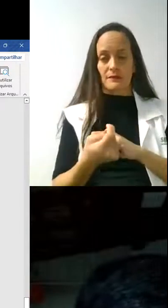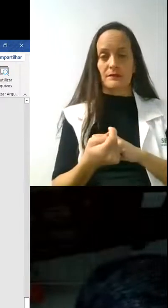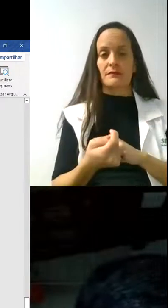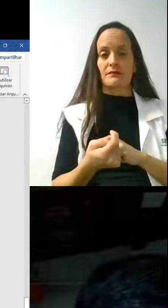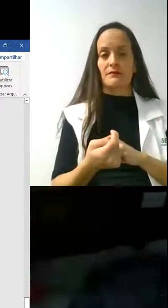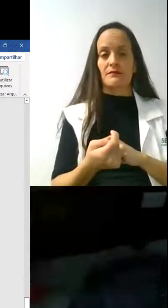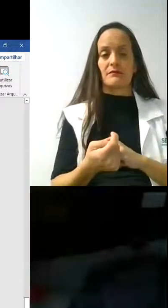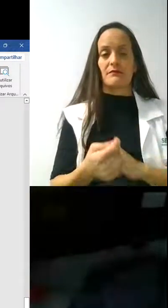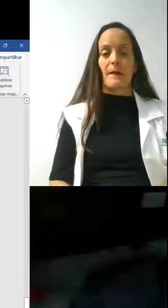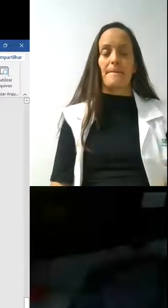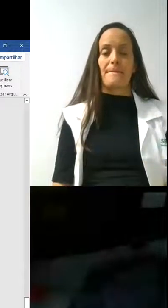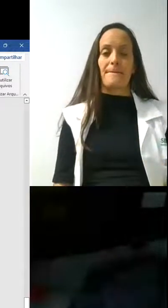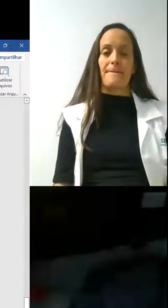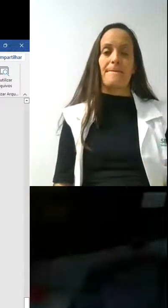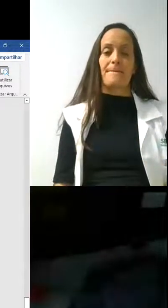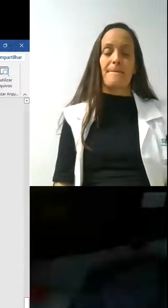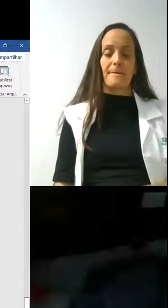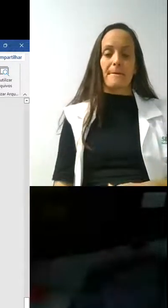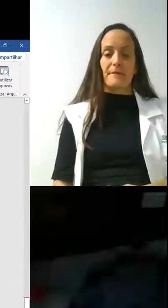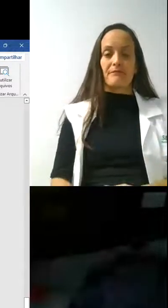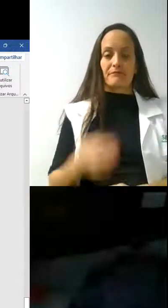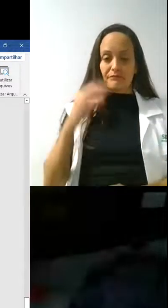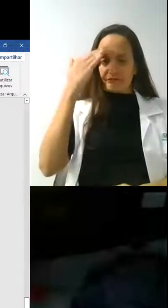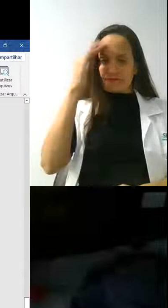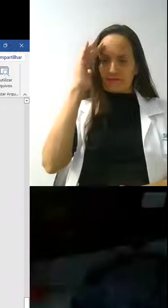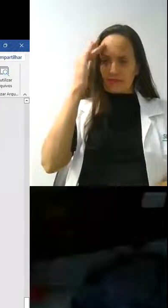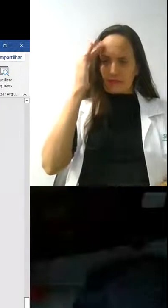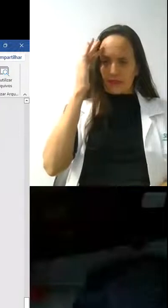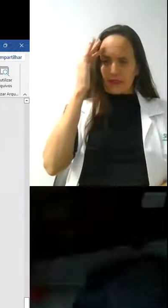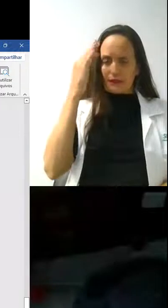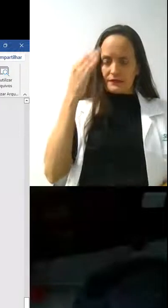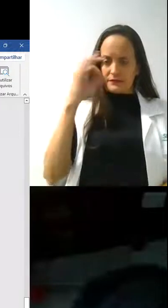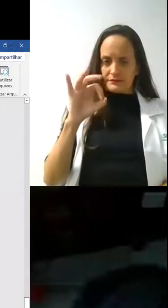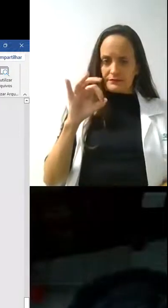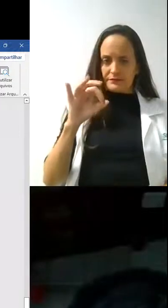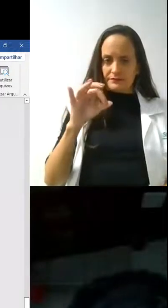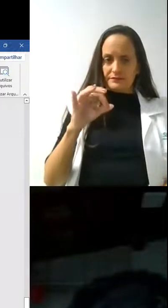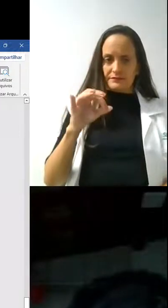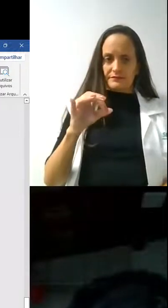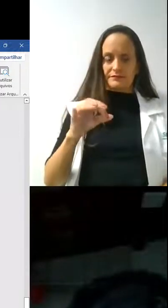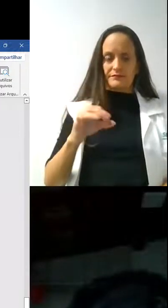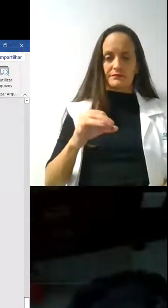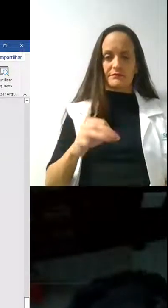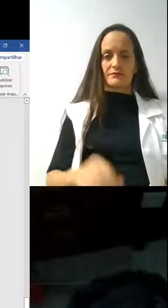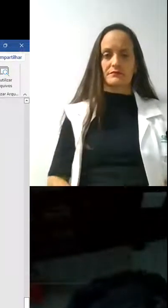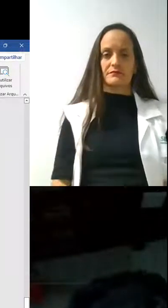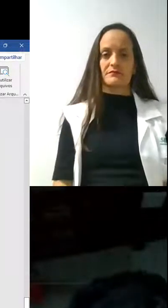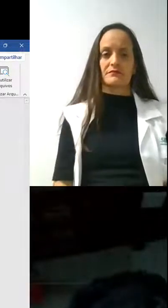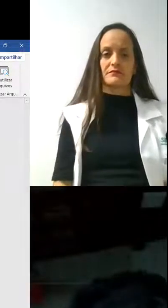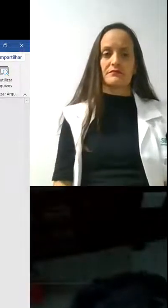estava previsto aí. Certo? Todo mundo entendeu o que eu fiz, pessoal?